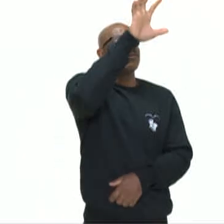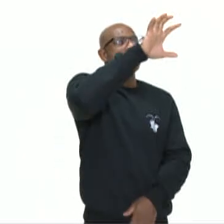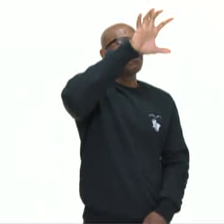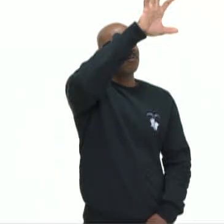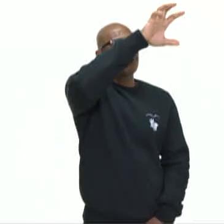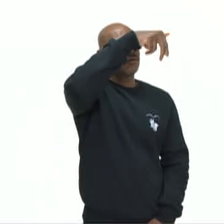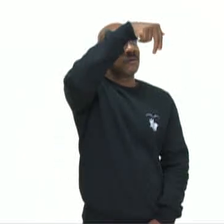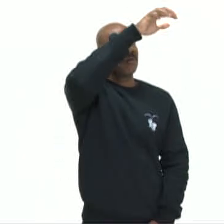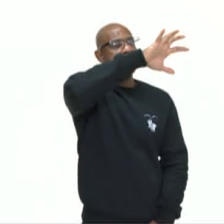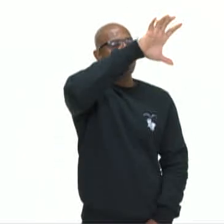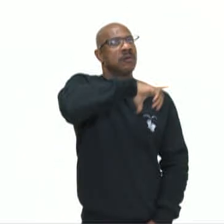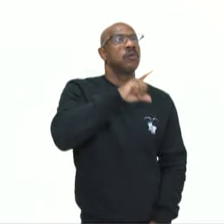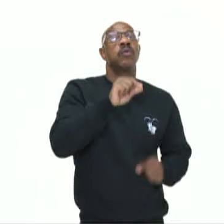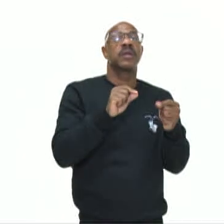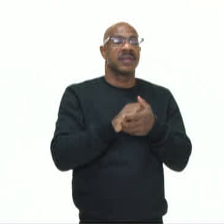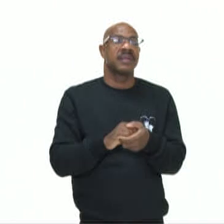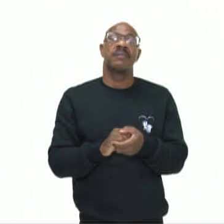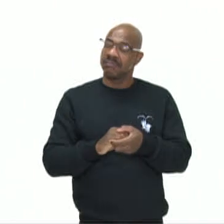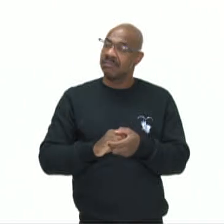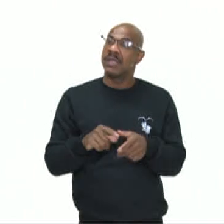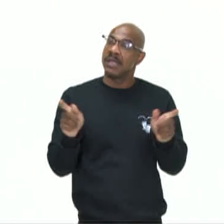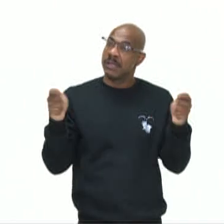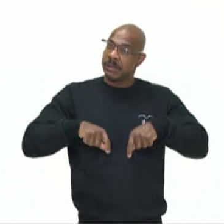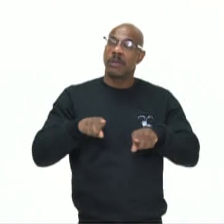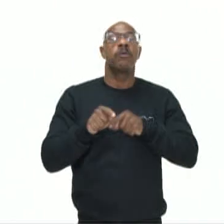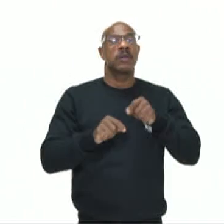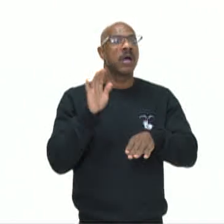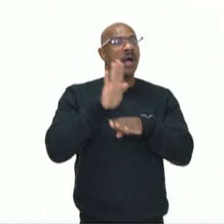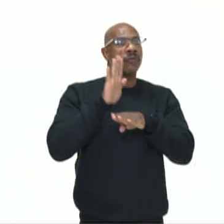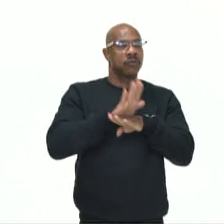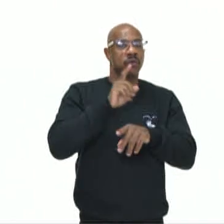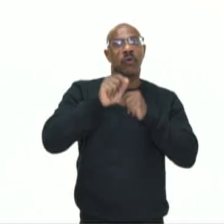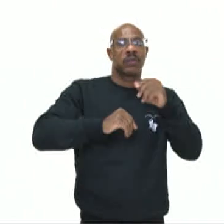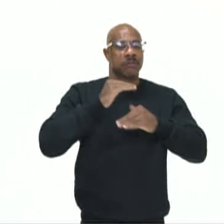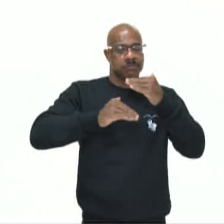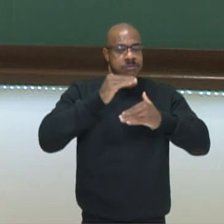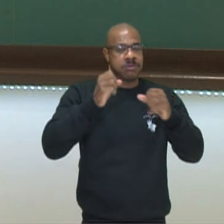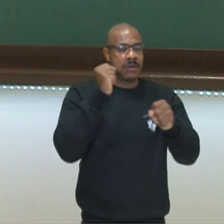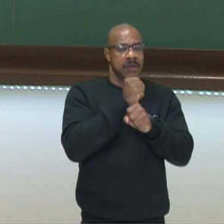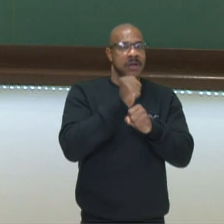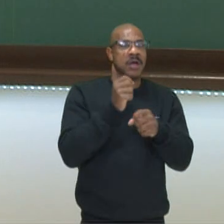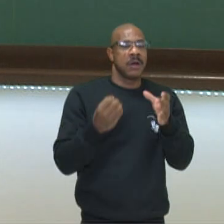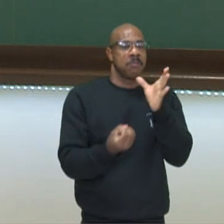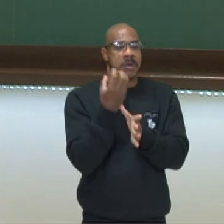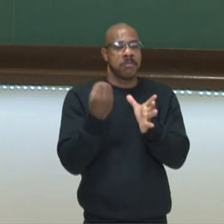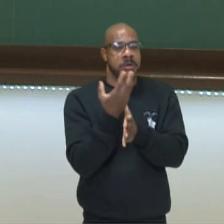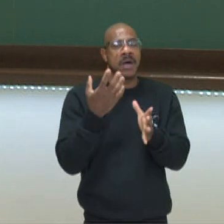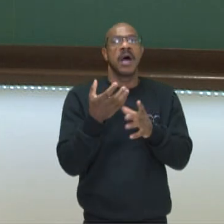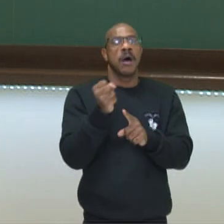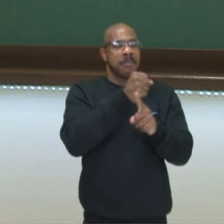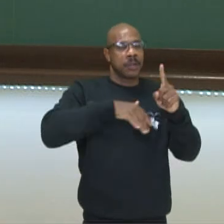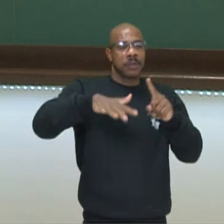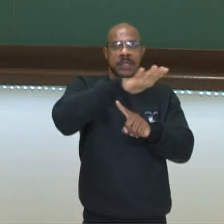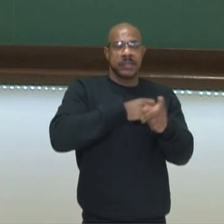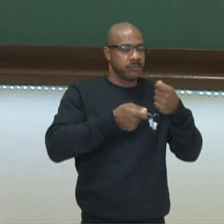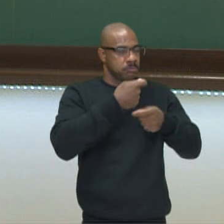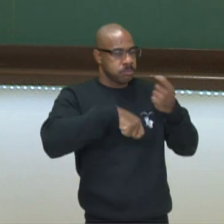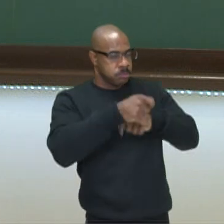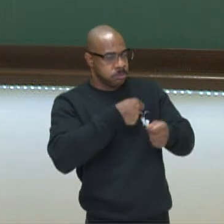norte favoreceu a construção de uma sociedade mais igualitária e sem uma rígida